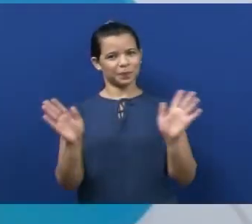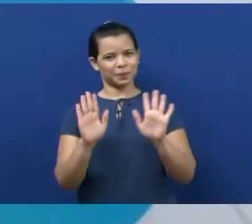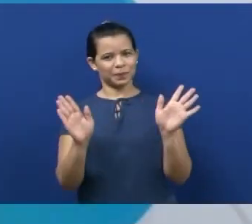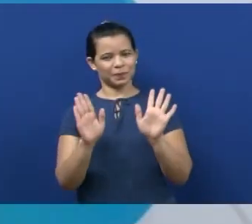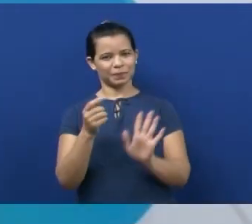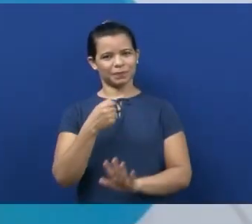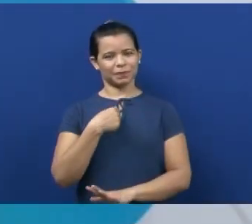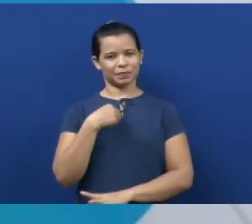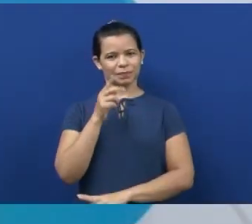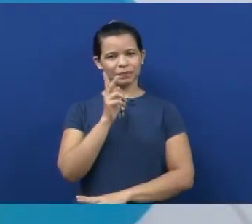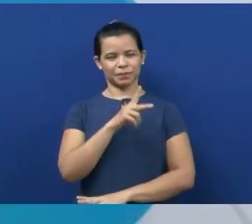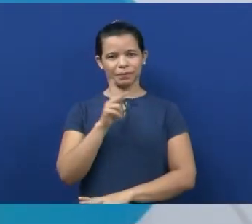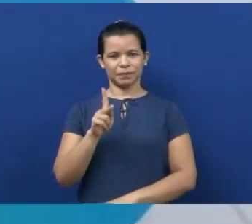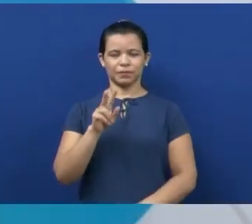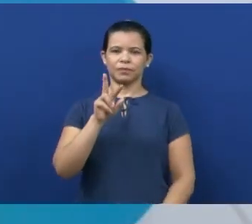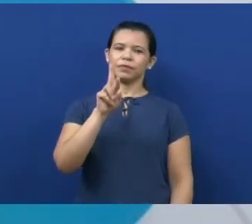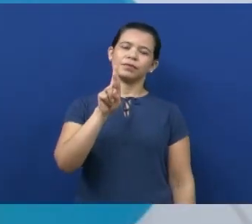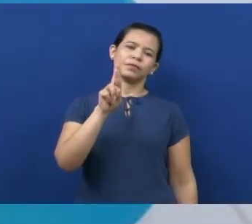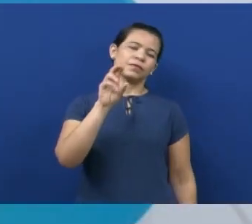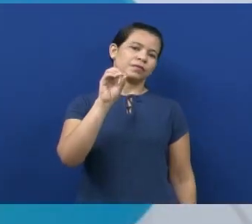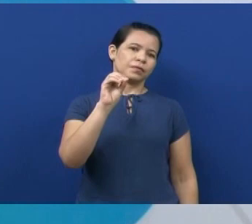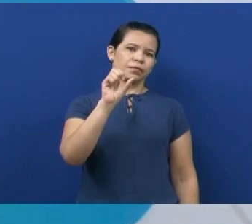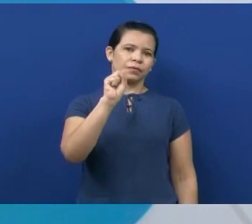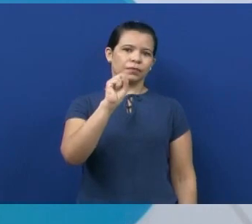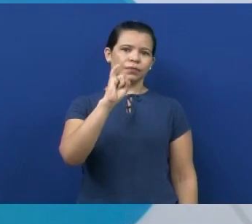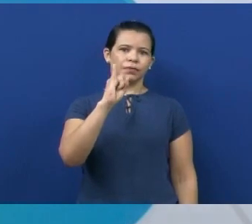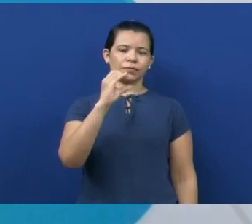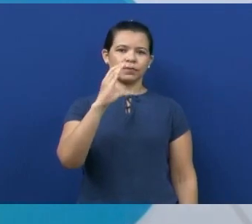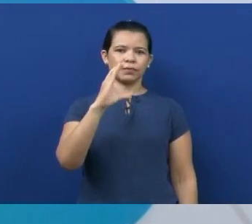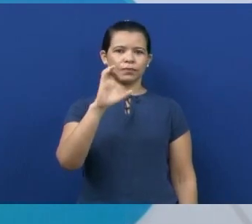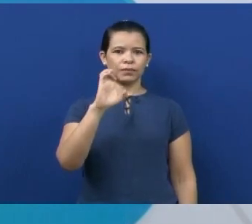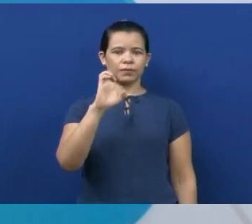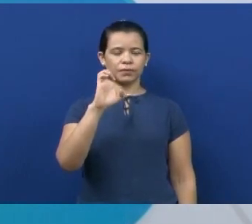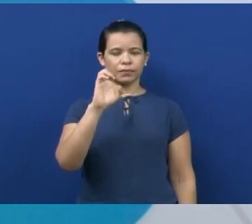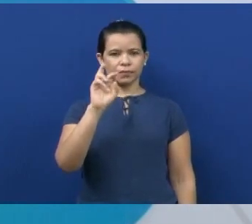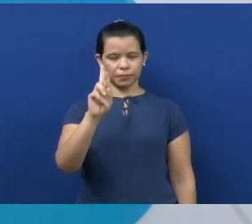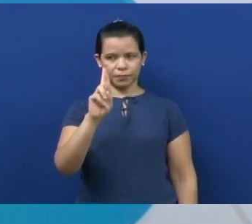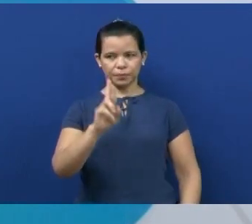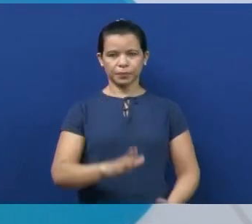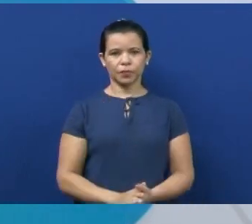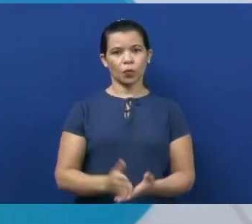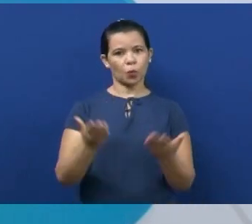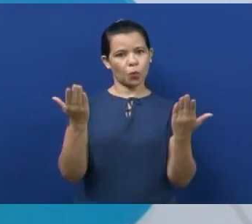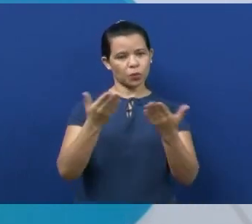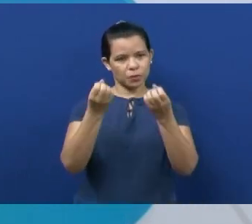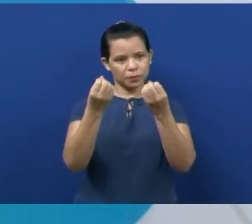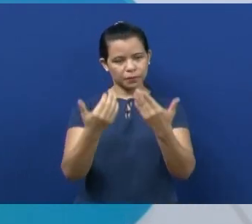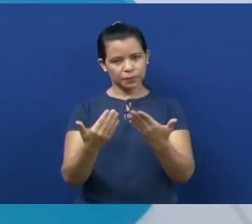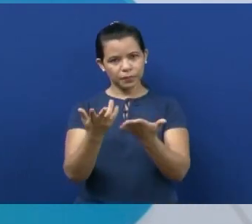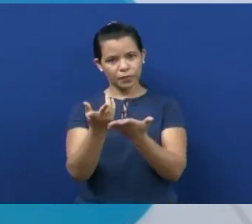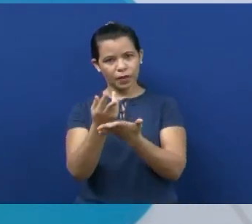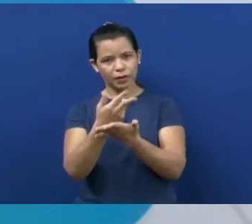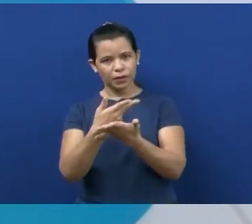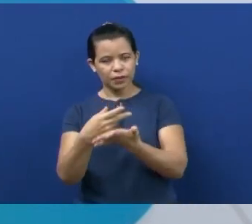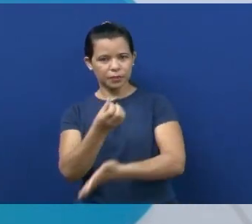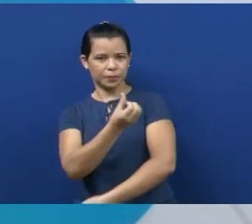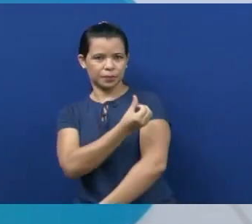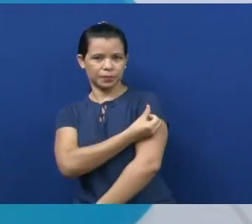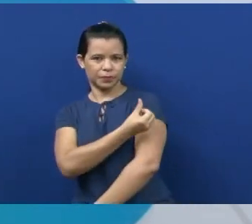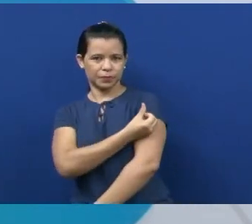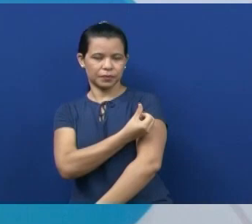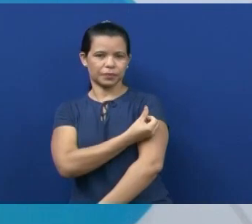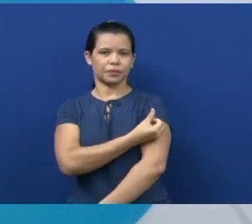Olá, eu sou a professora Rosicler e nós hoje falaremos um pouco de arte para o 6º ano, mais precisamente sobre os elementos da